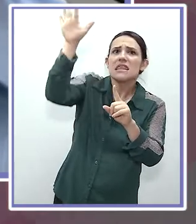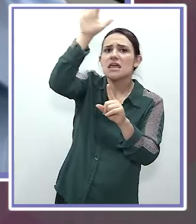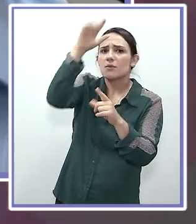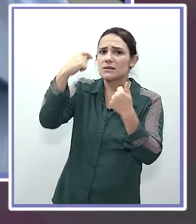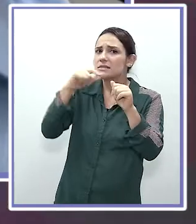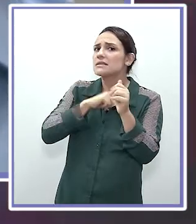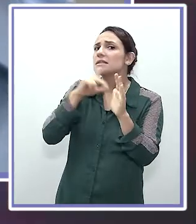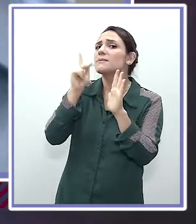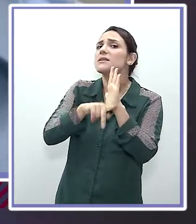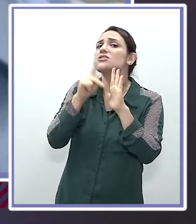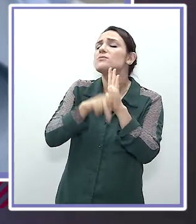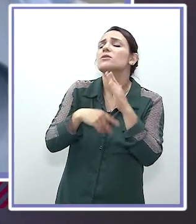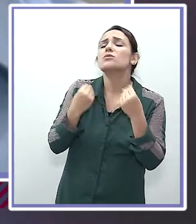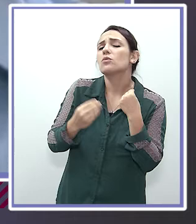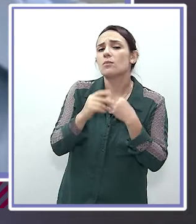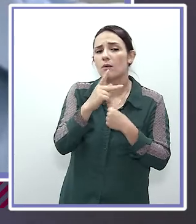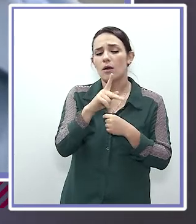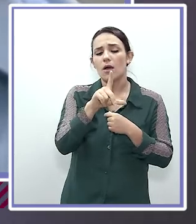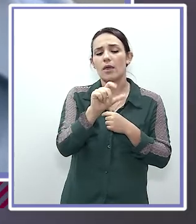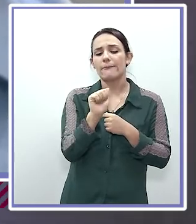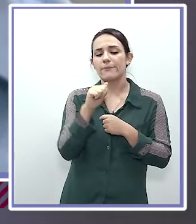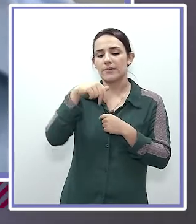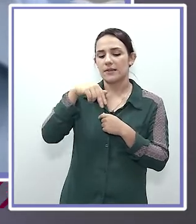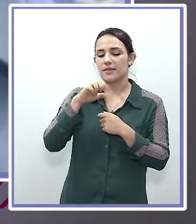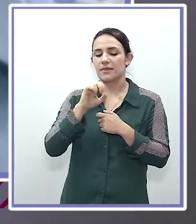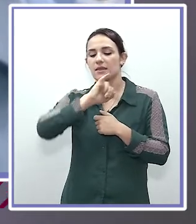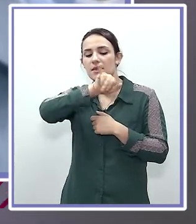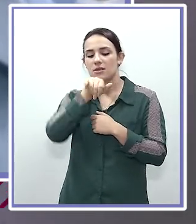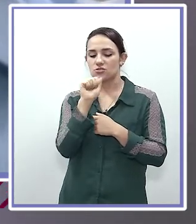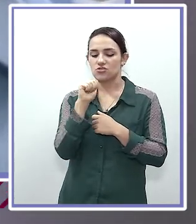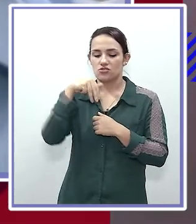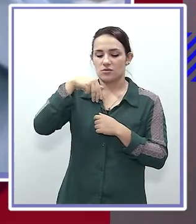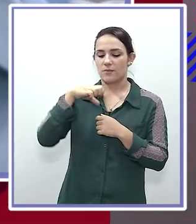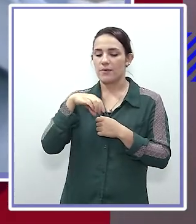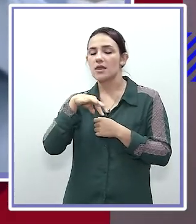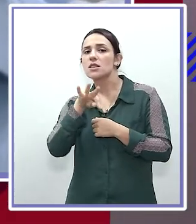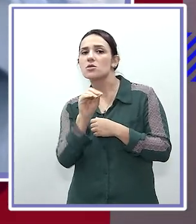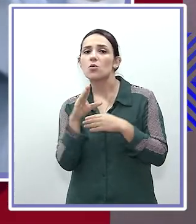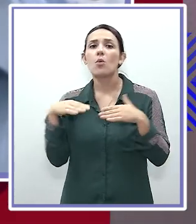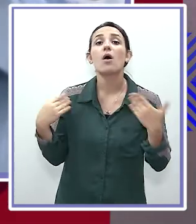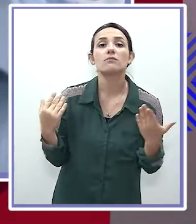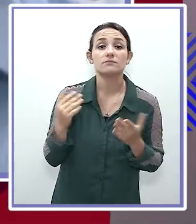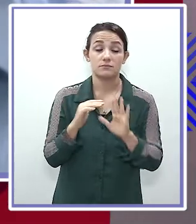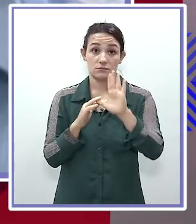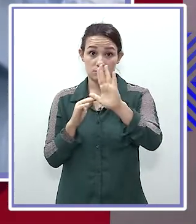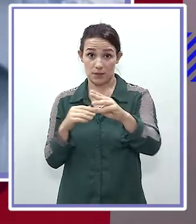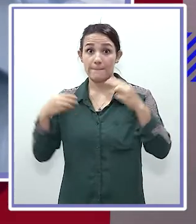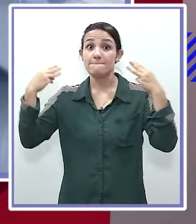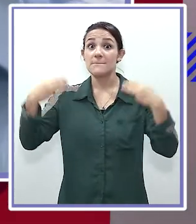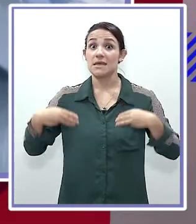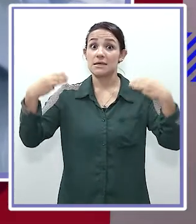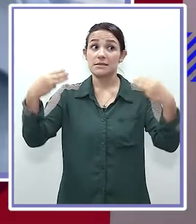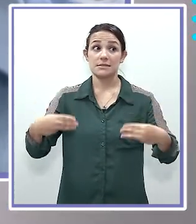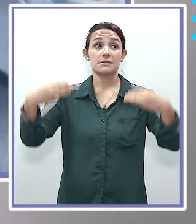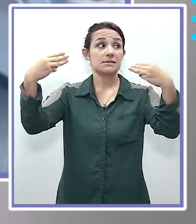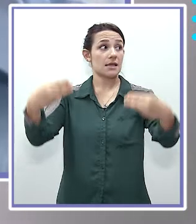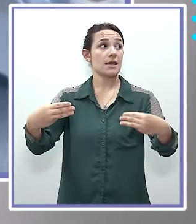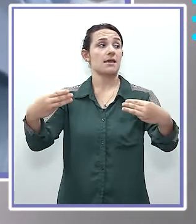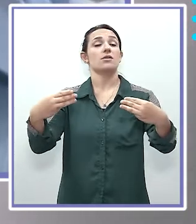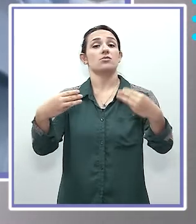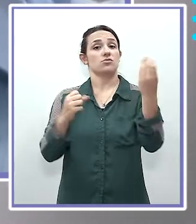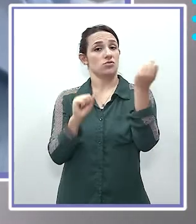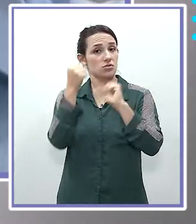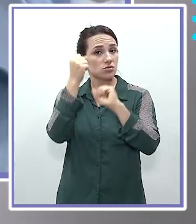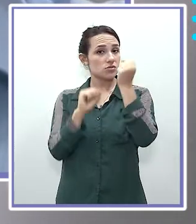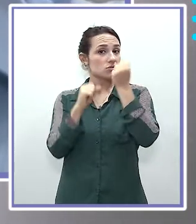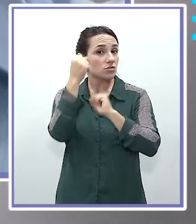exemplo? Então, esse planejamento, ele é feito pelo Ministério de Minas e Energia. Esse tem que